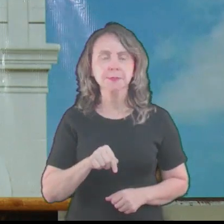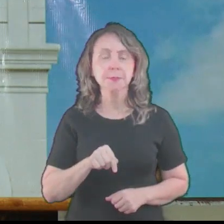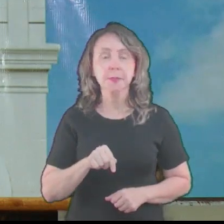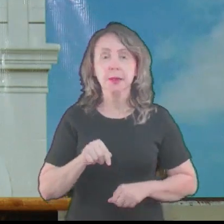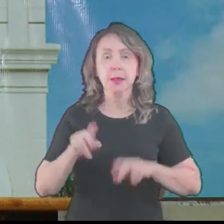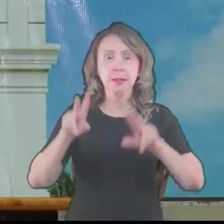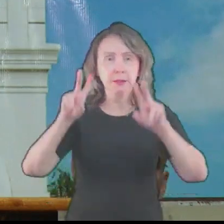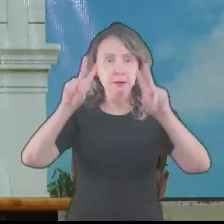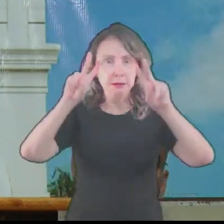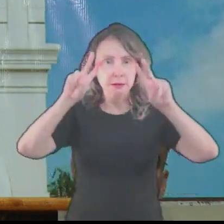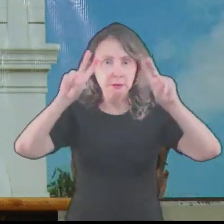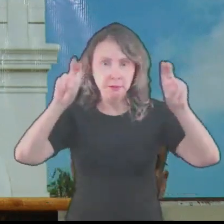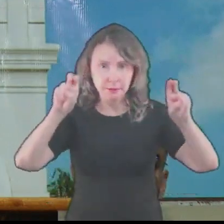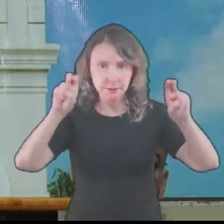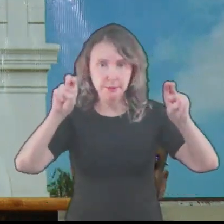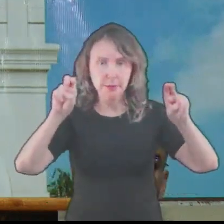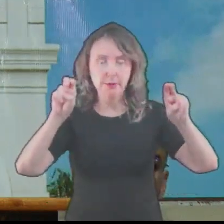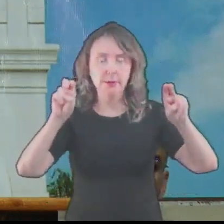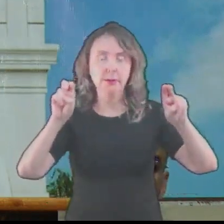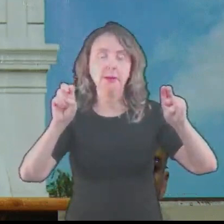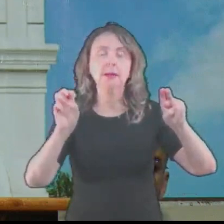tematicamente messiânico.